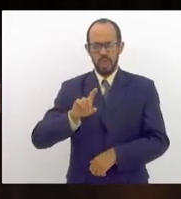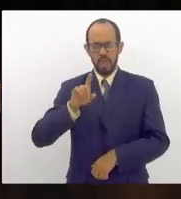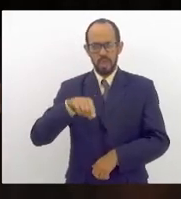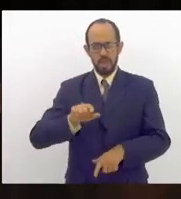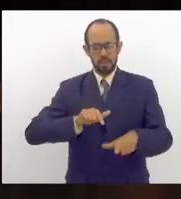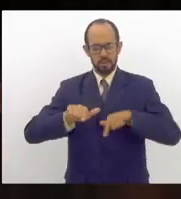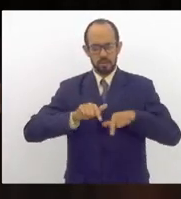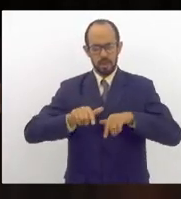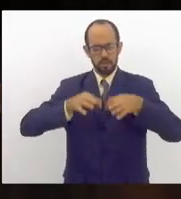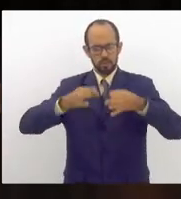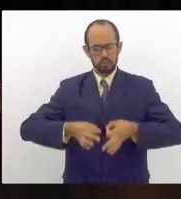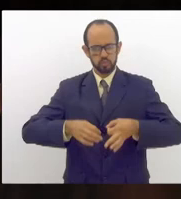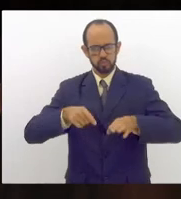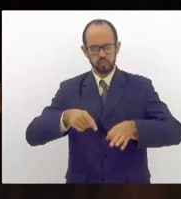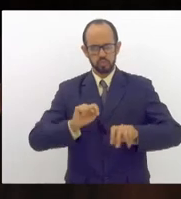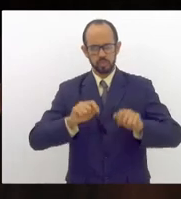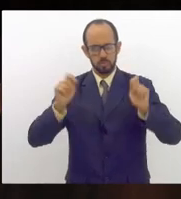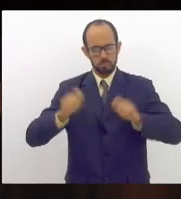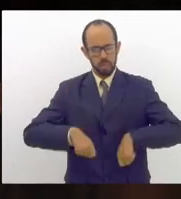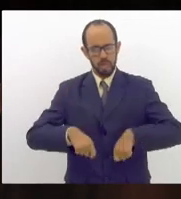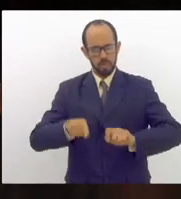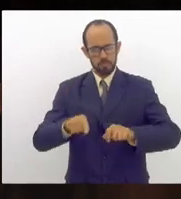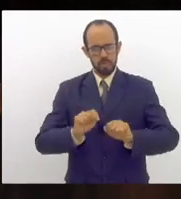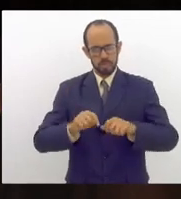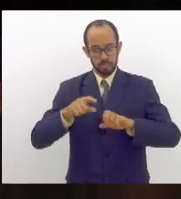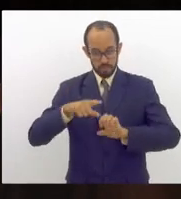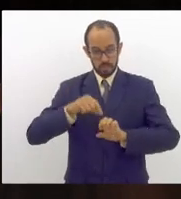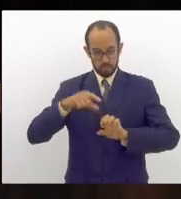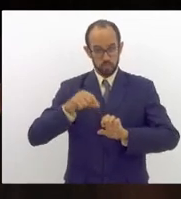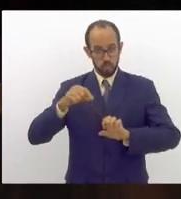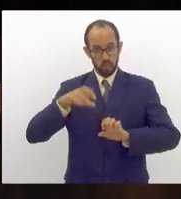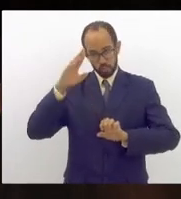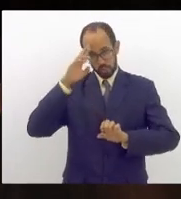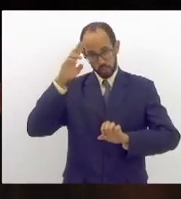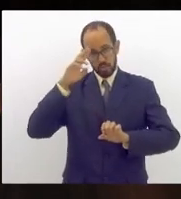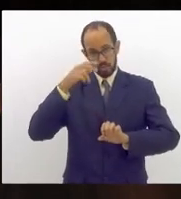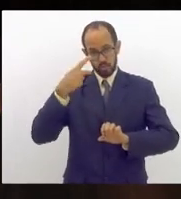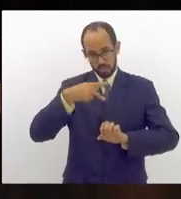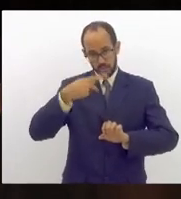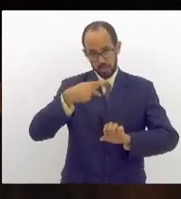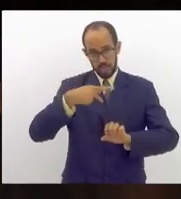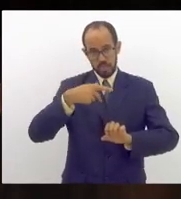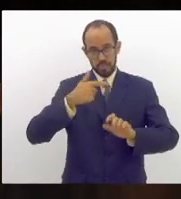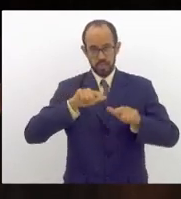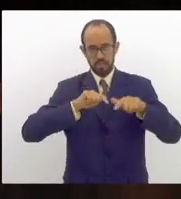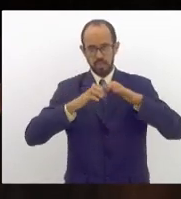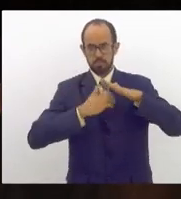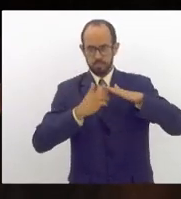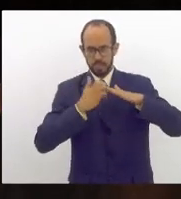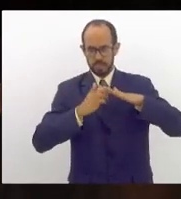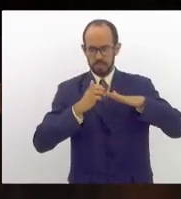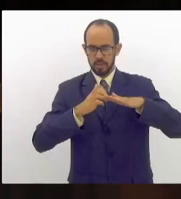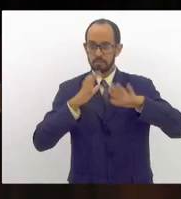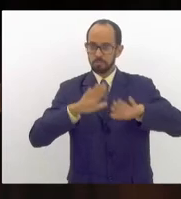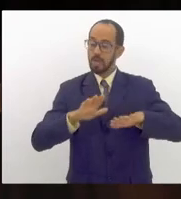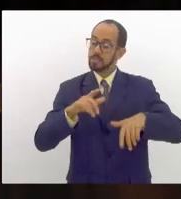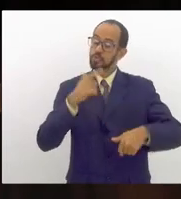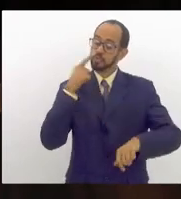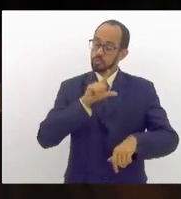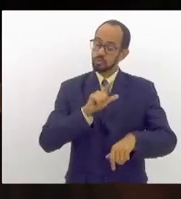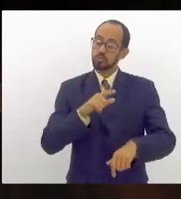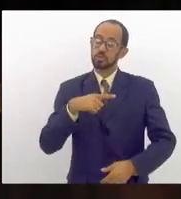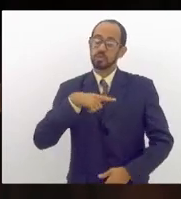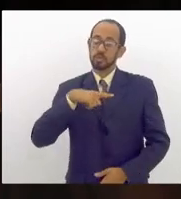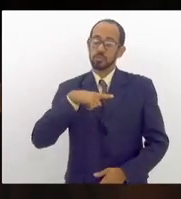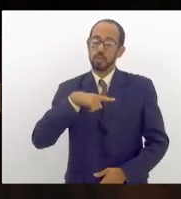decente que ele seja possa sim ser um empreendedor ele possa se auto regular mas com as garantias devidas